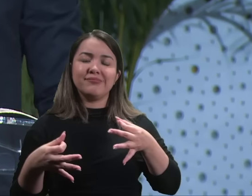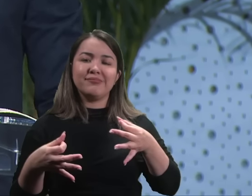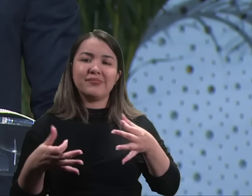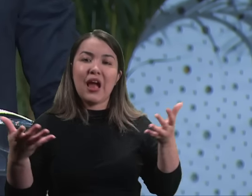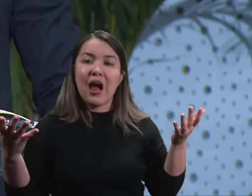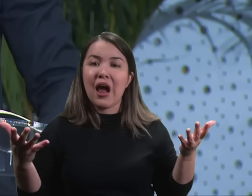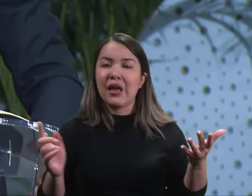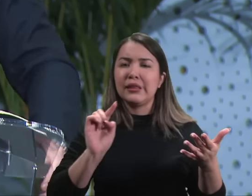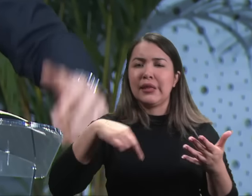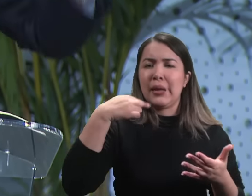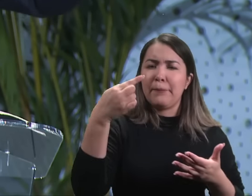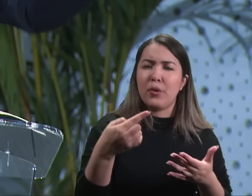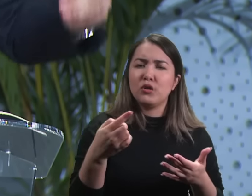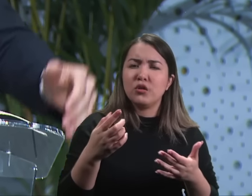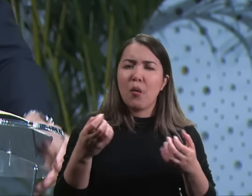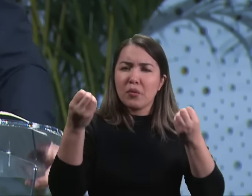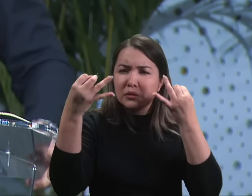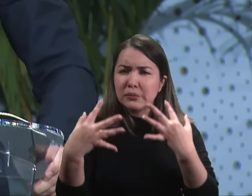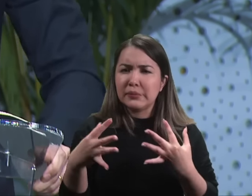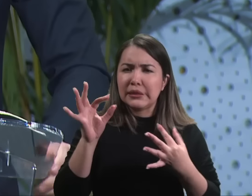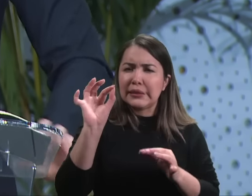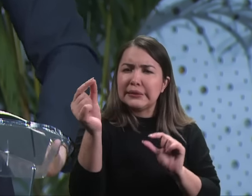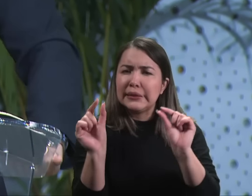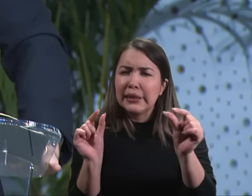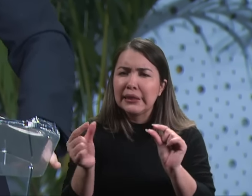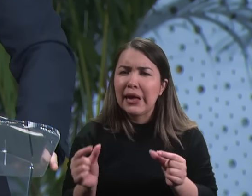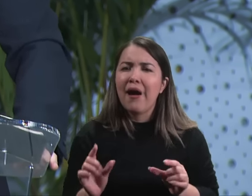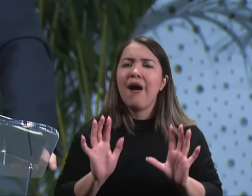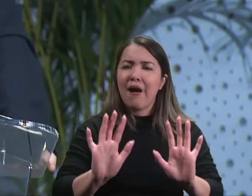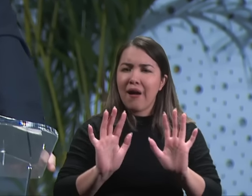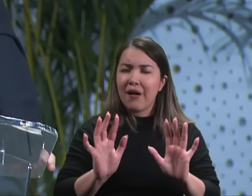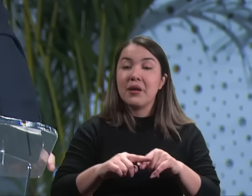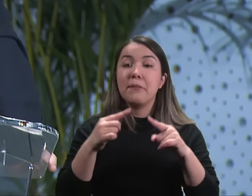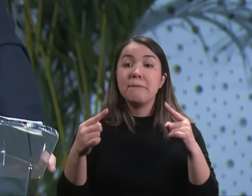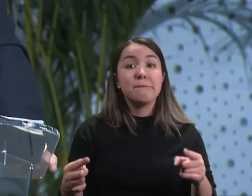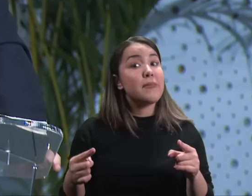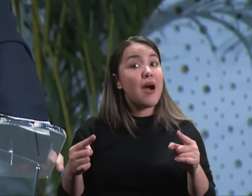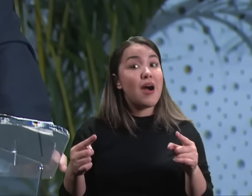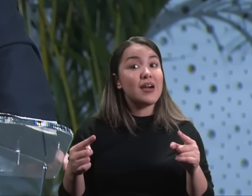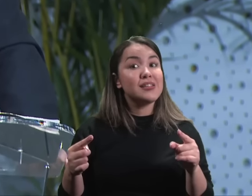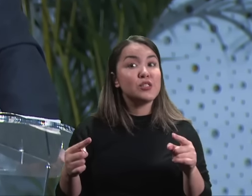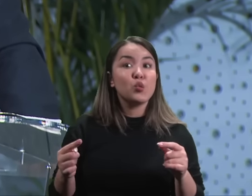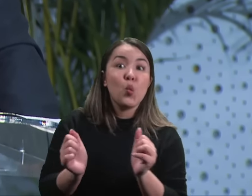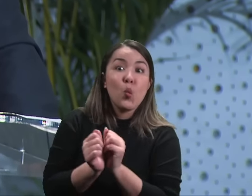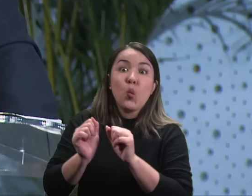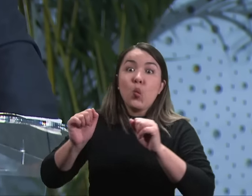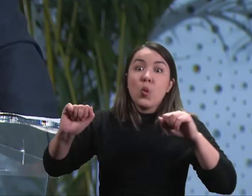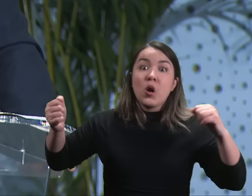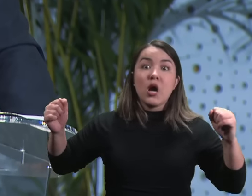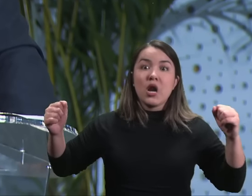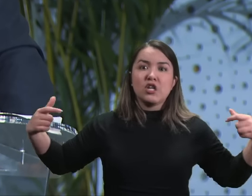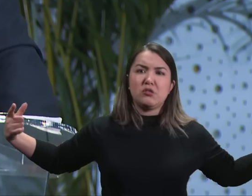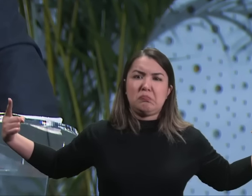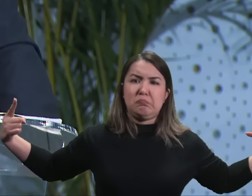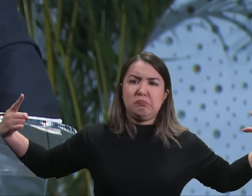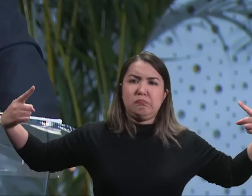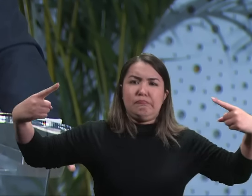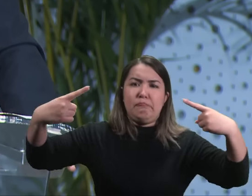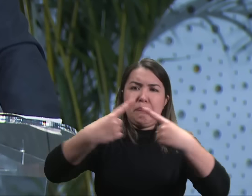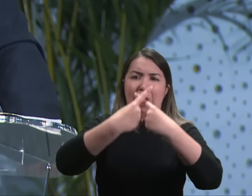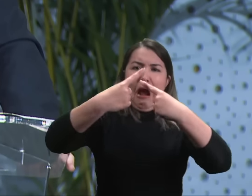ver detalhes sobre isso Veremos em outros estudos mas o grande embate de satanás